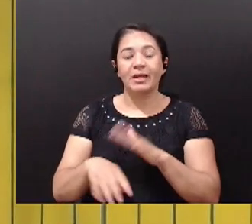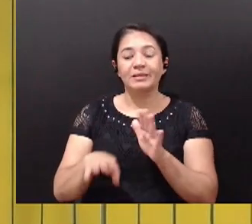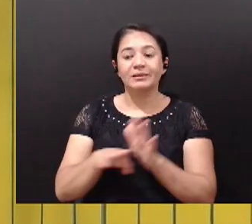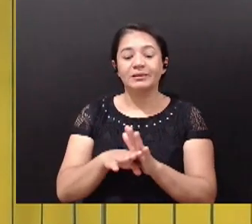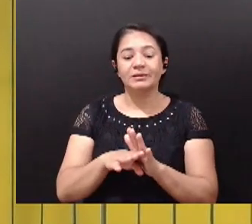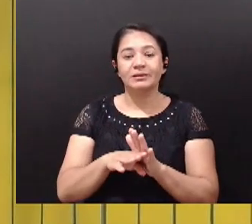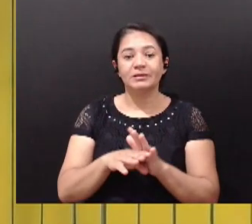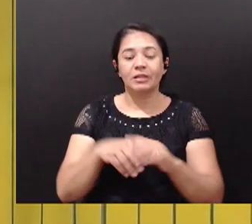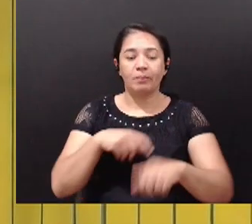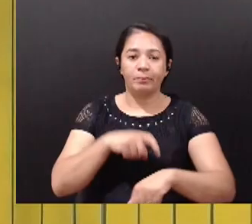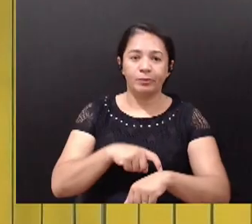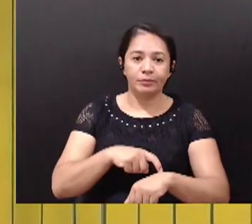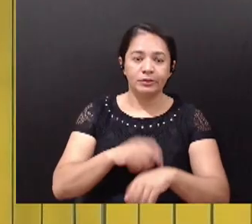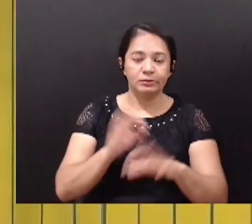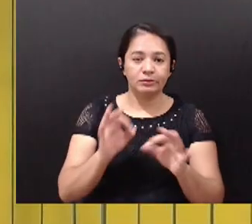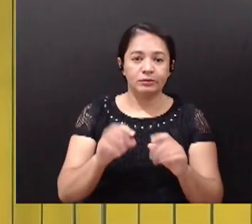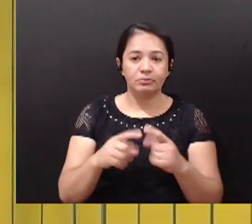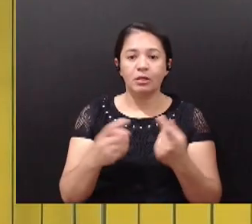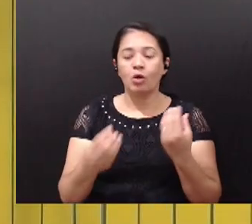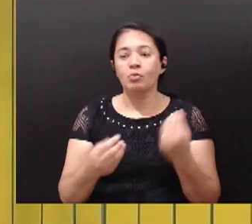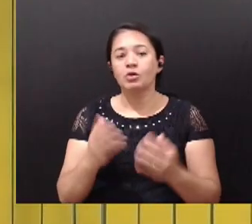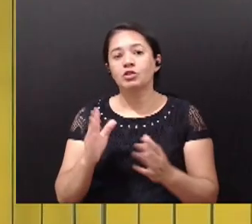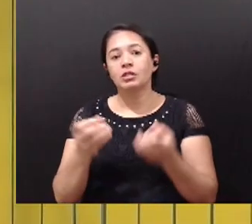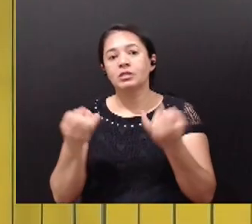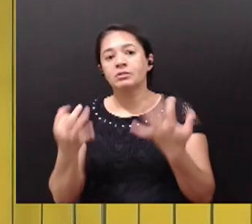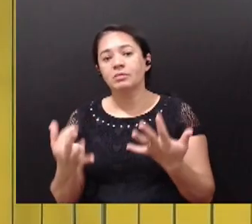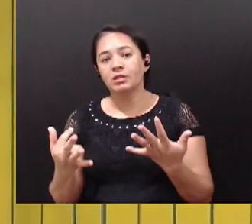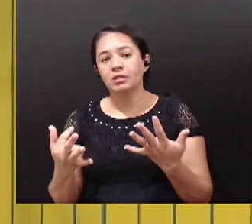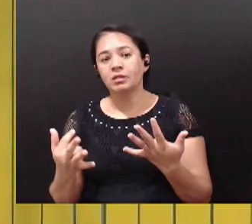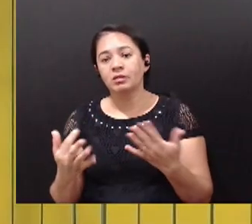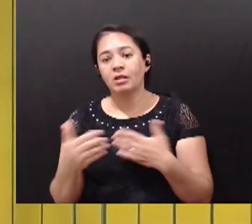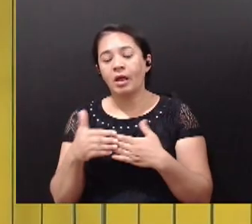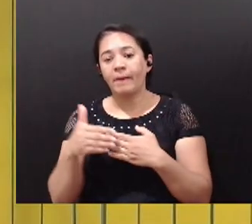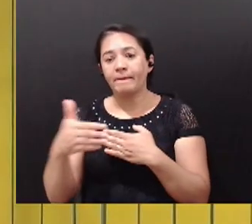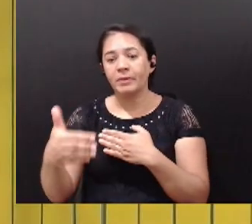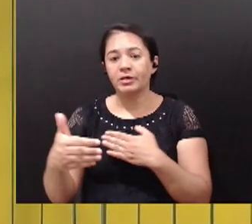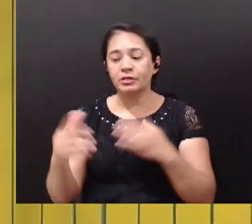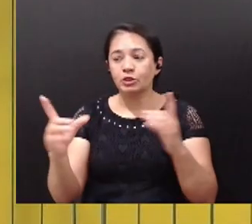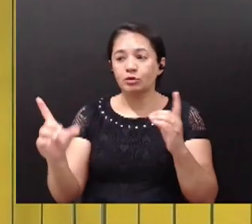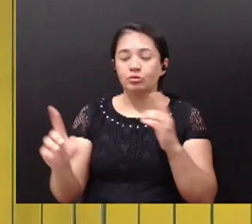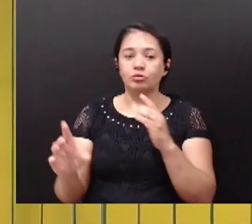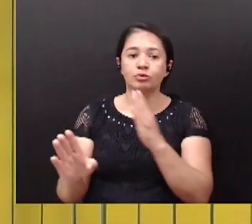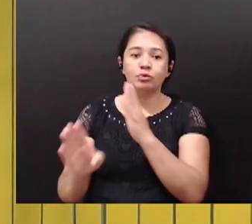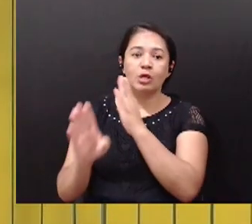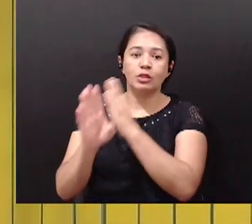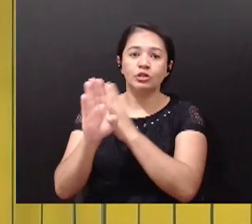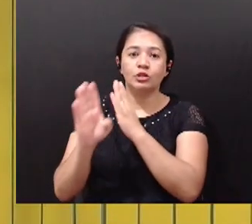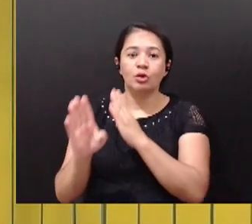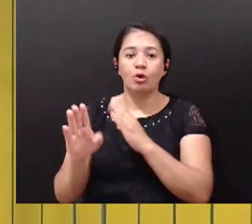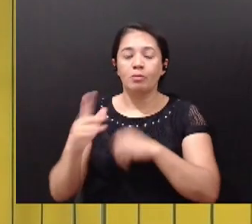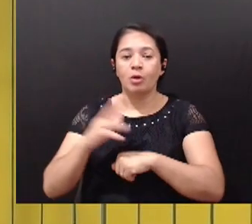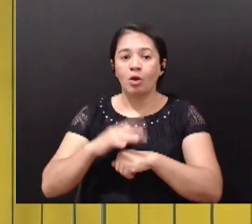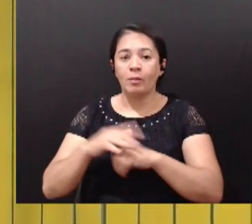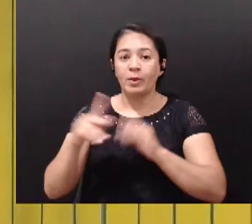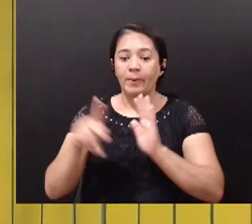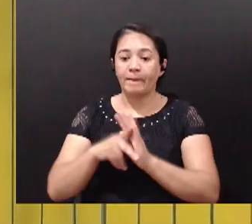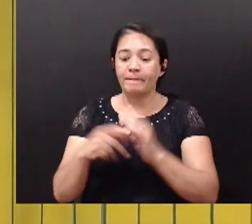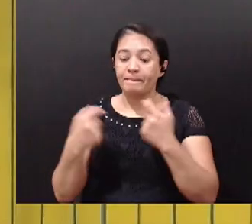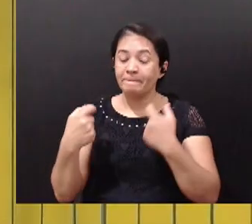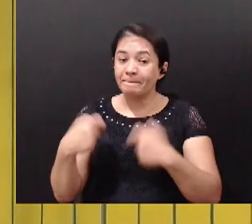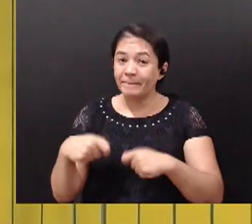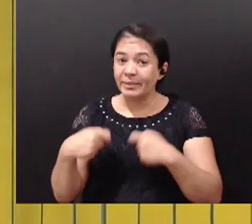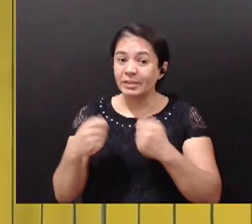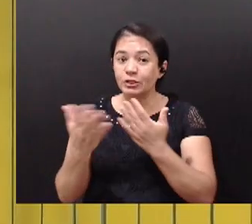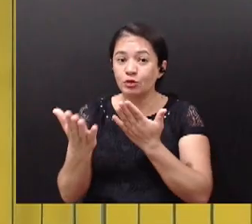momento. Nesse caso, como eu coloquei para o senhor, a partir da descoberta de uma doença específica que precisa de um tratamento